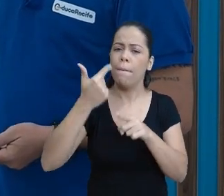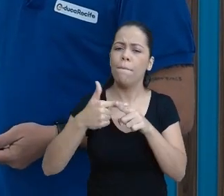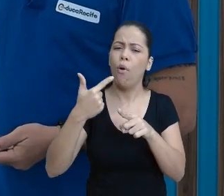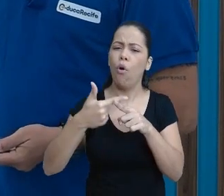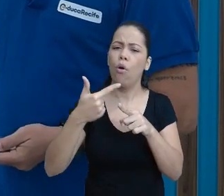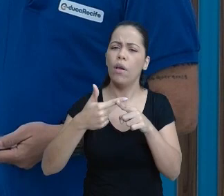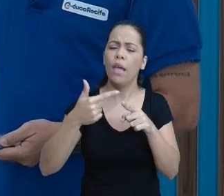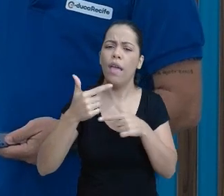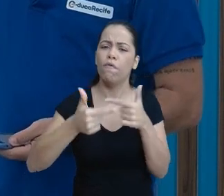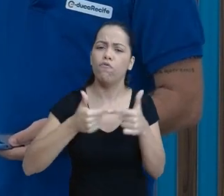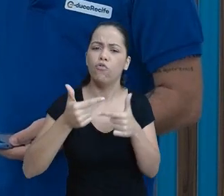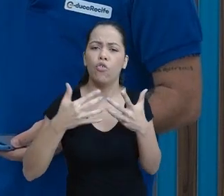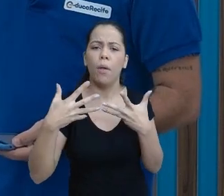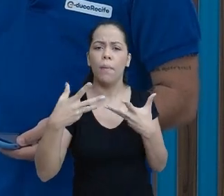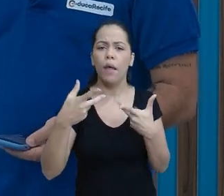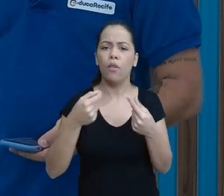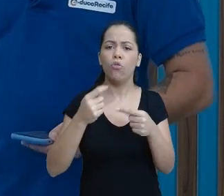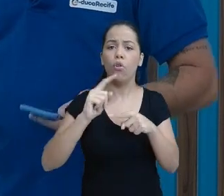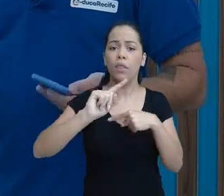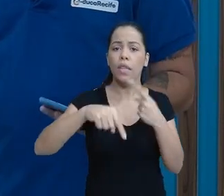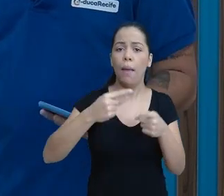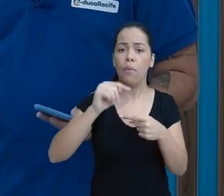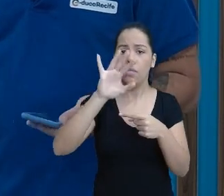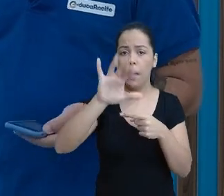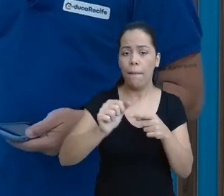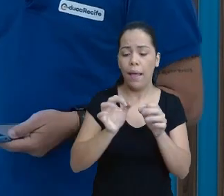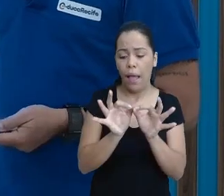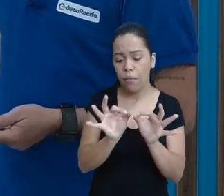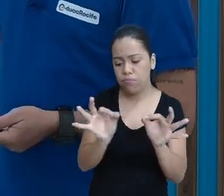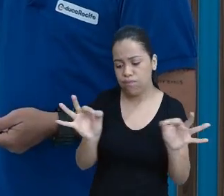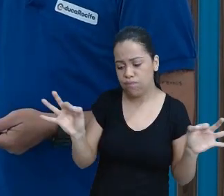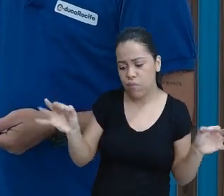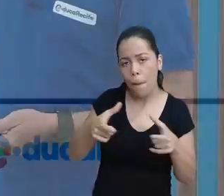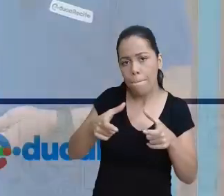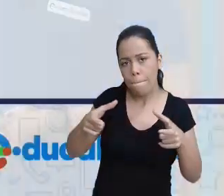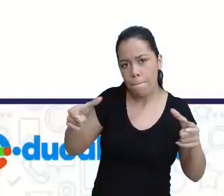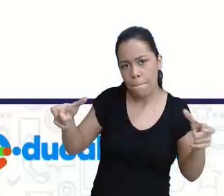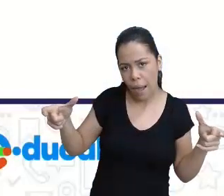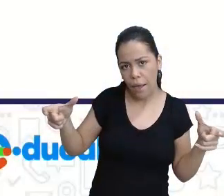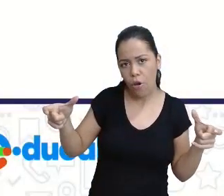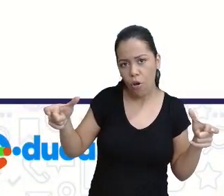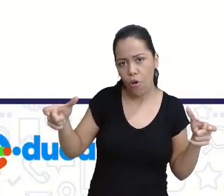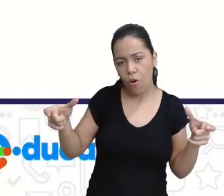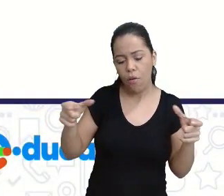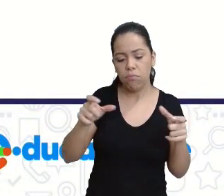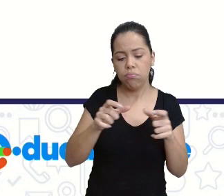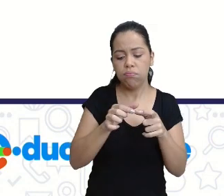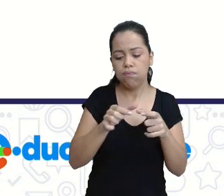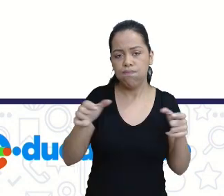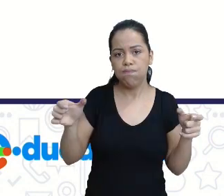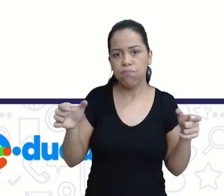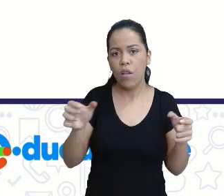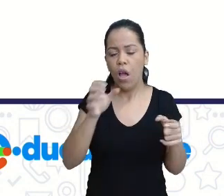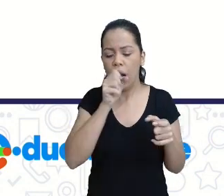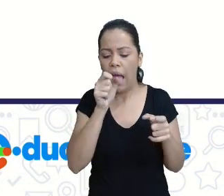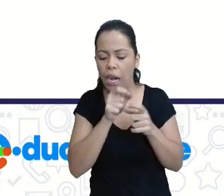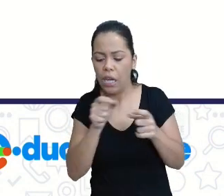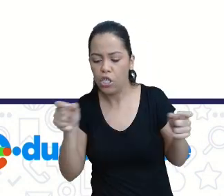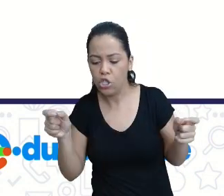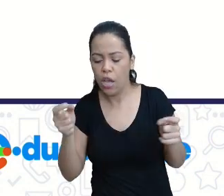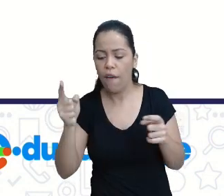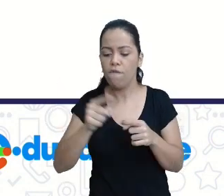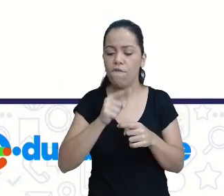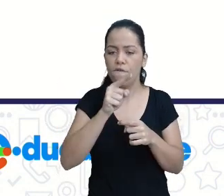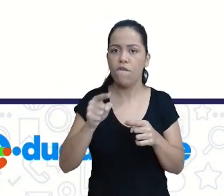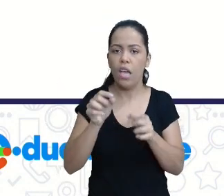se você pegar a hipotenusa, ou seja, aquele lado maior do triângulo, multiplicar pela altura, vai ser igual ao produto dos